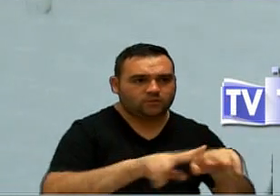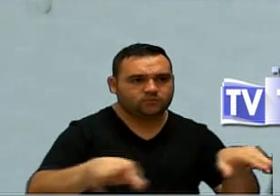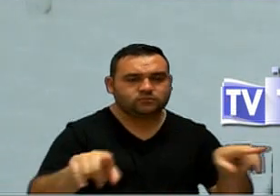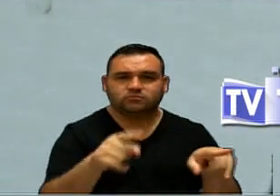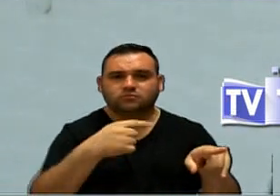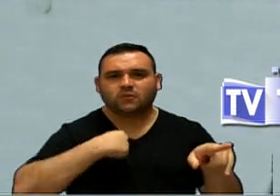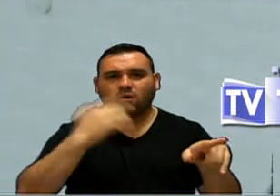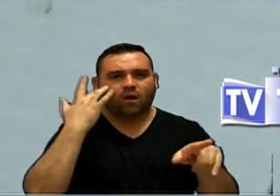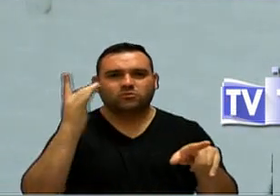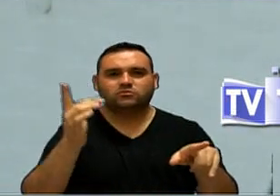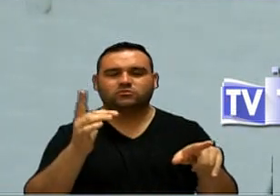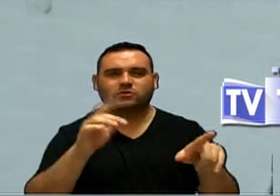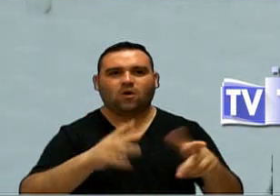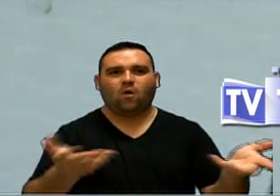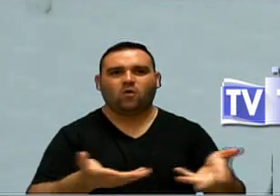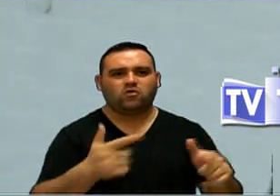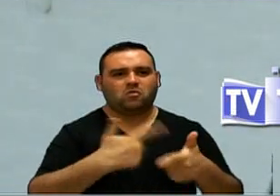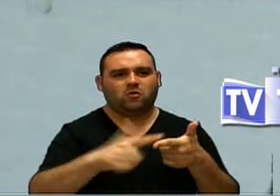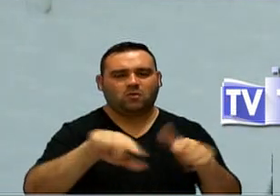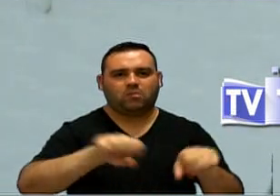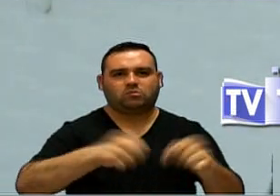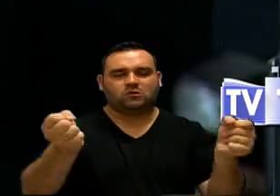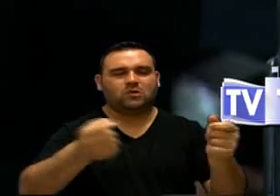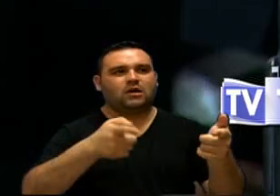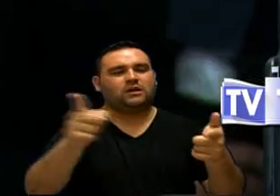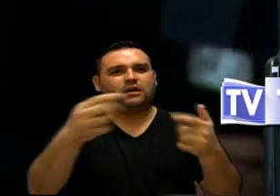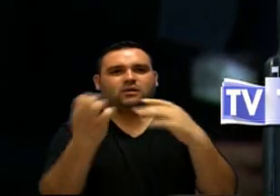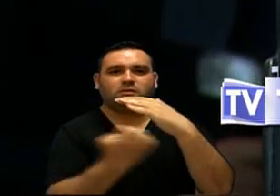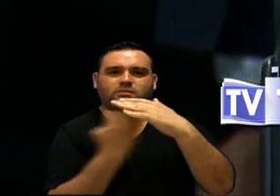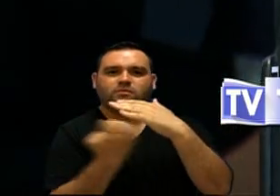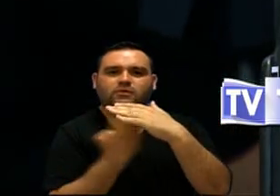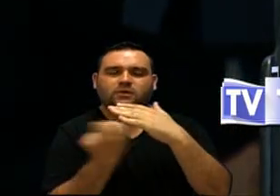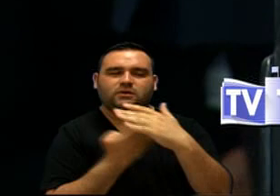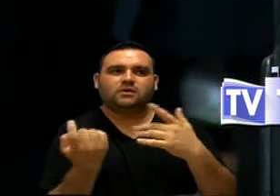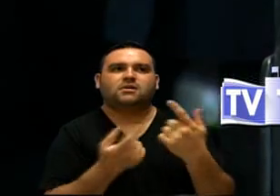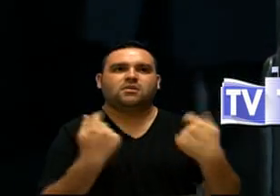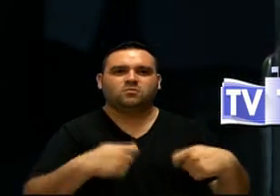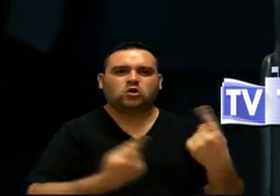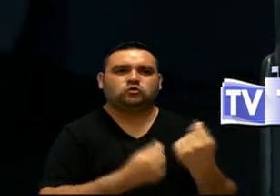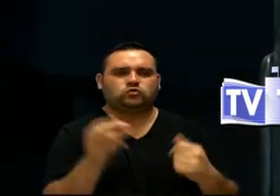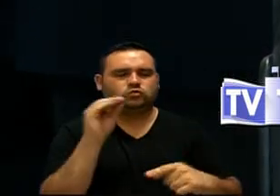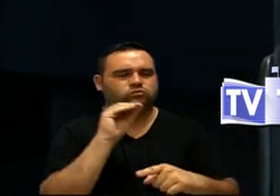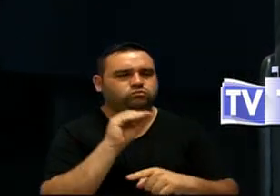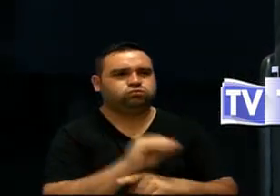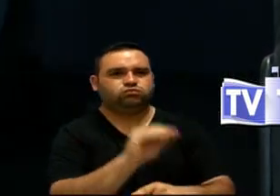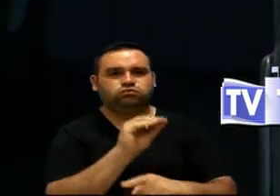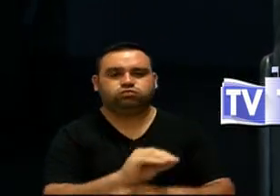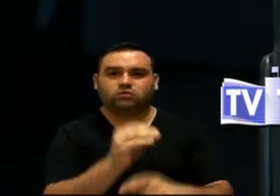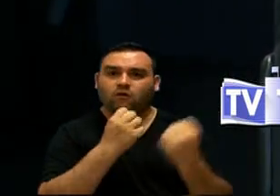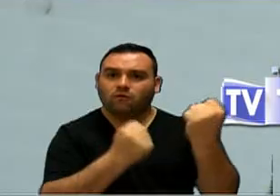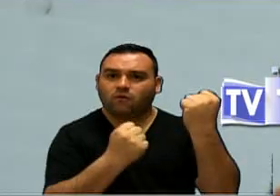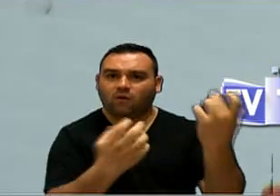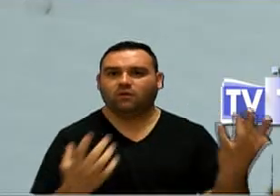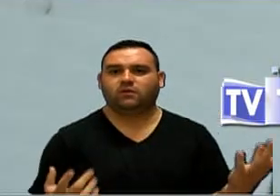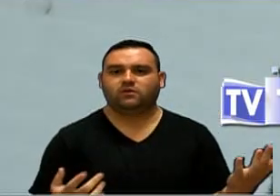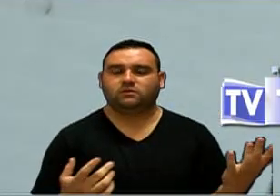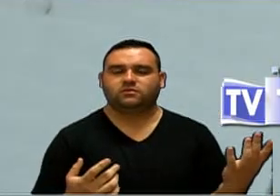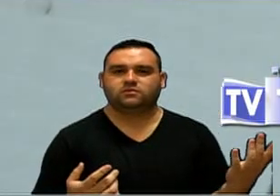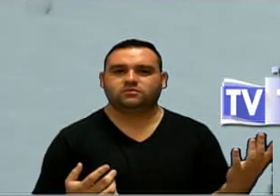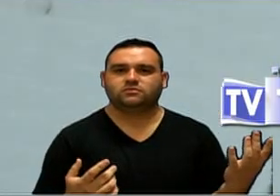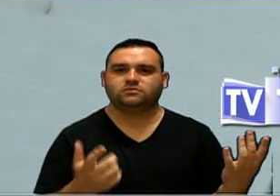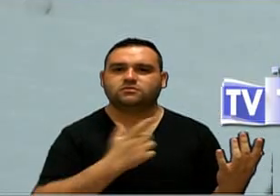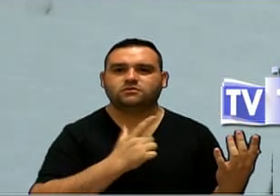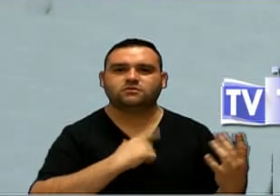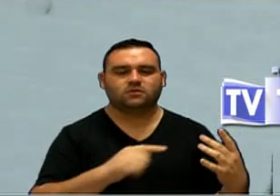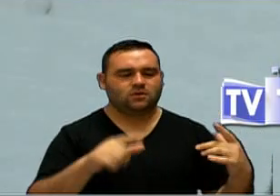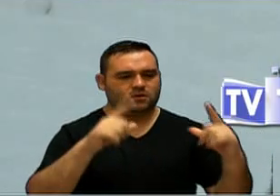Não acredito que com essa crise alguma empresa deva investir pesado, forte, no